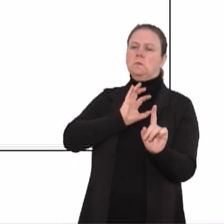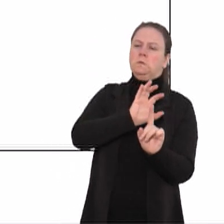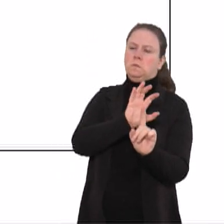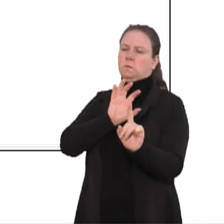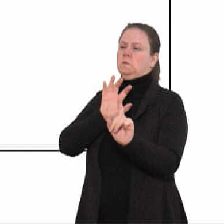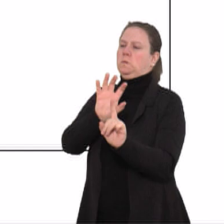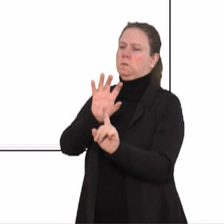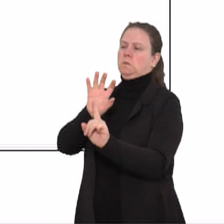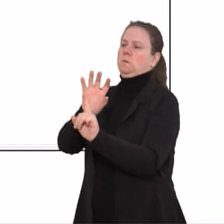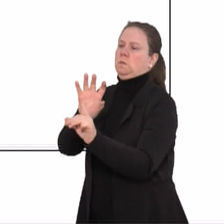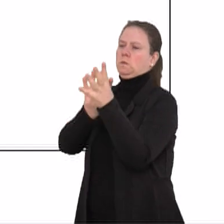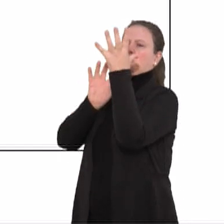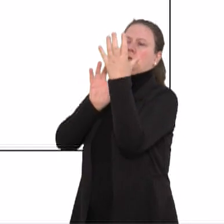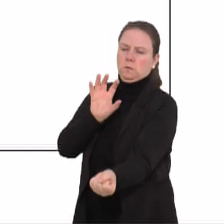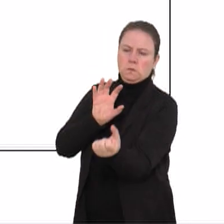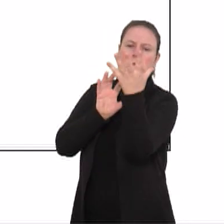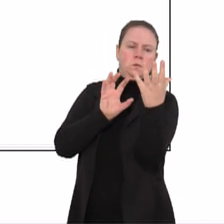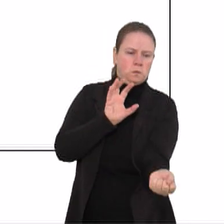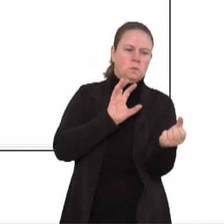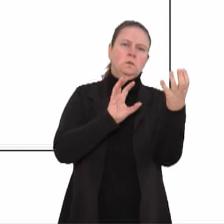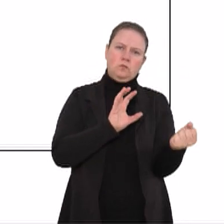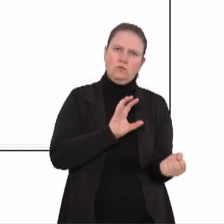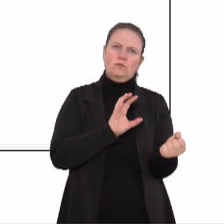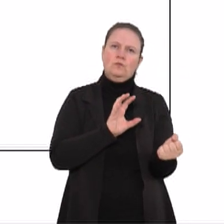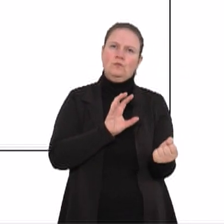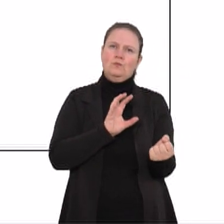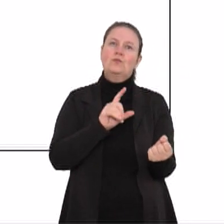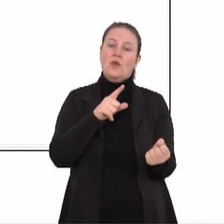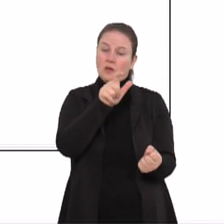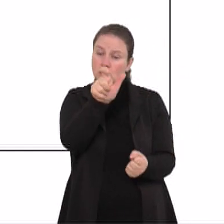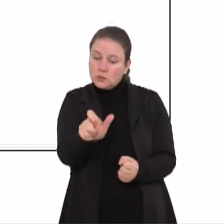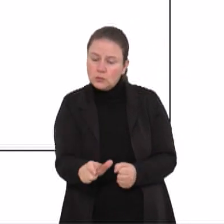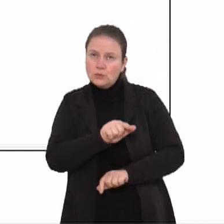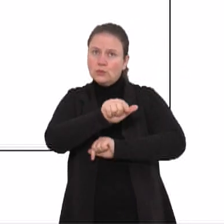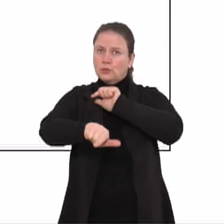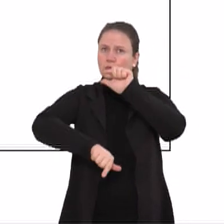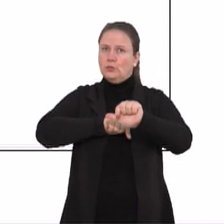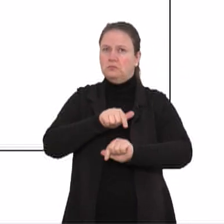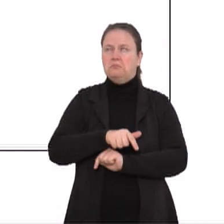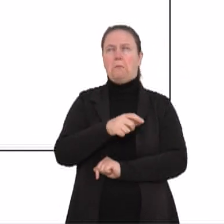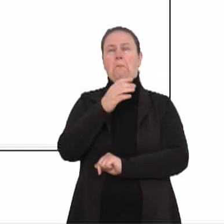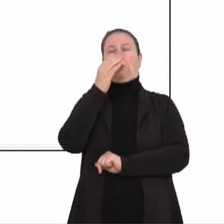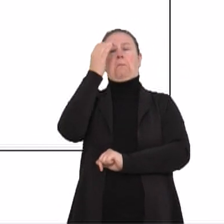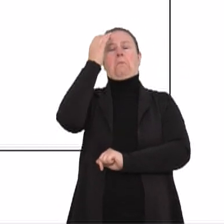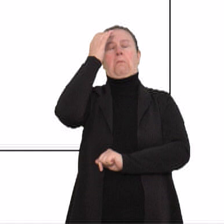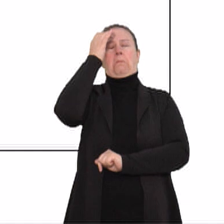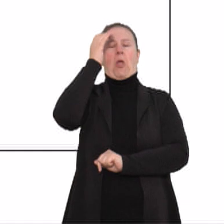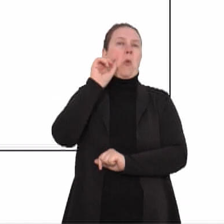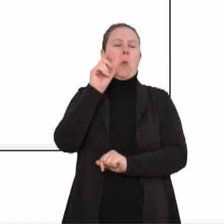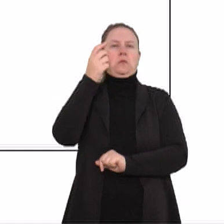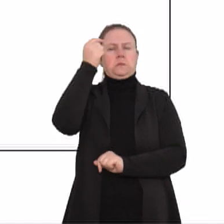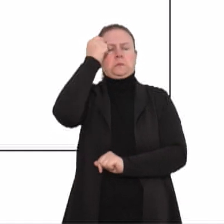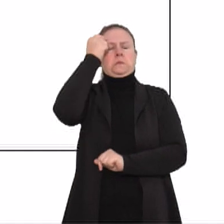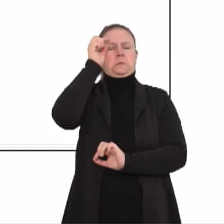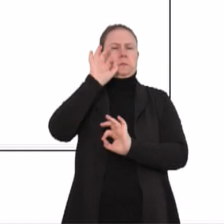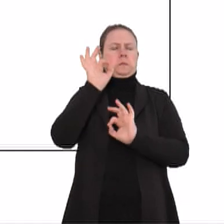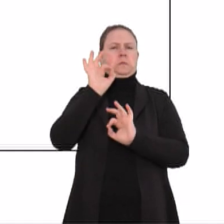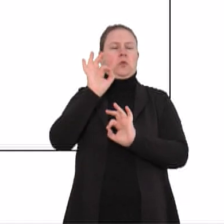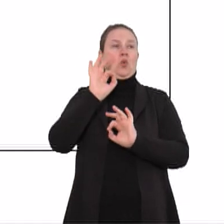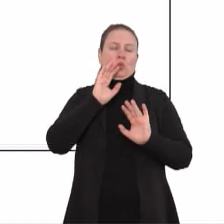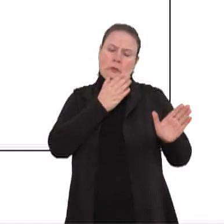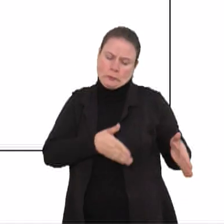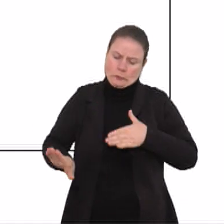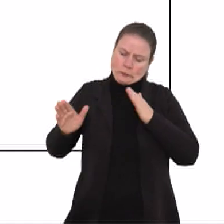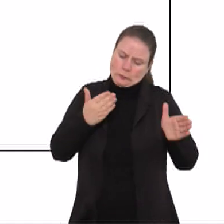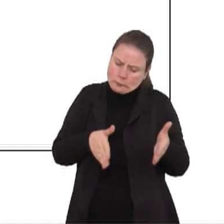força física, alienando a consciência dos trabalhadores da sua condição de